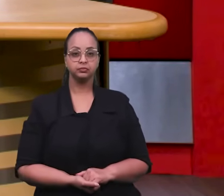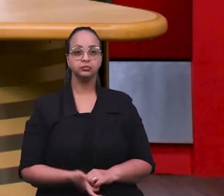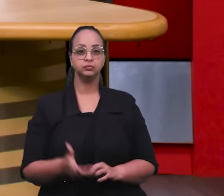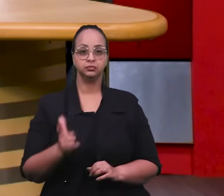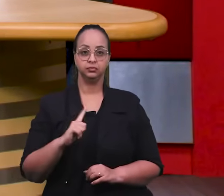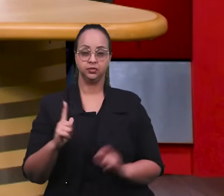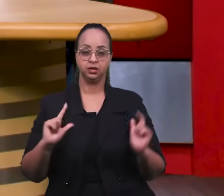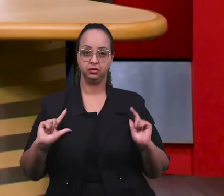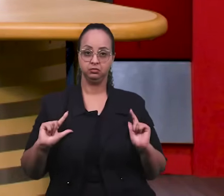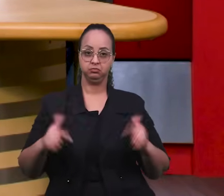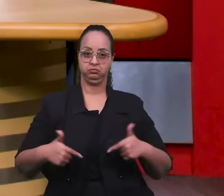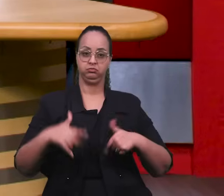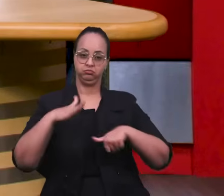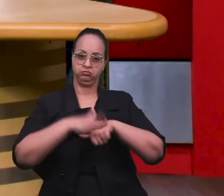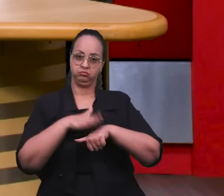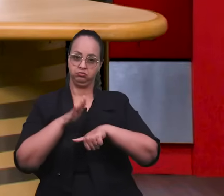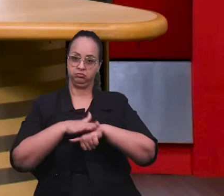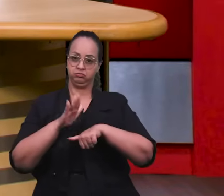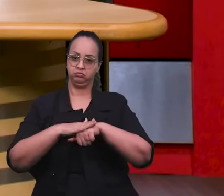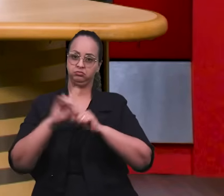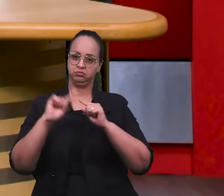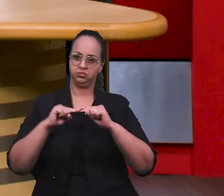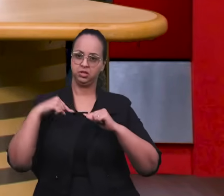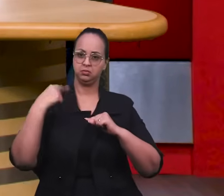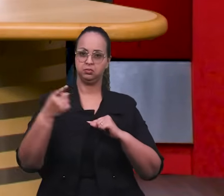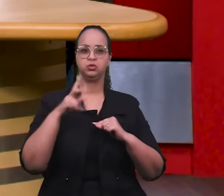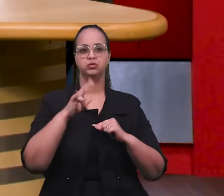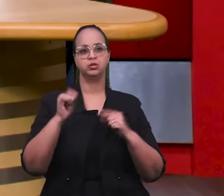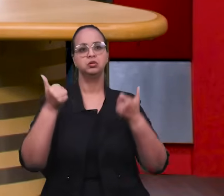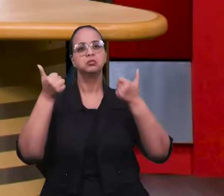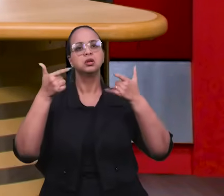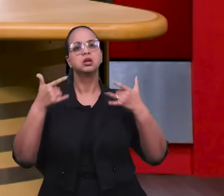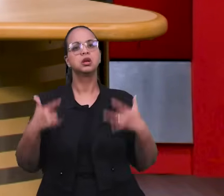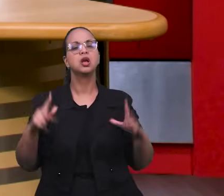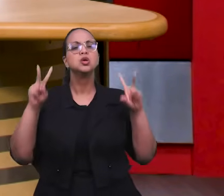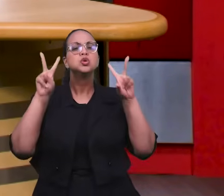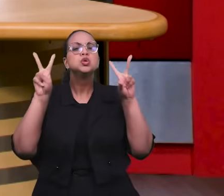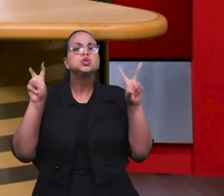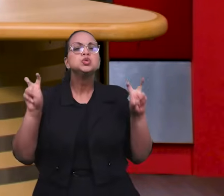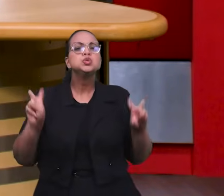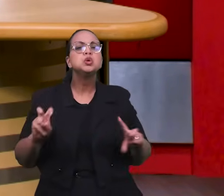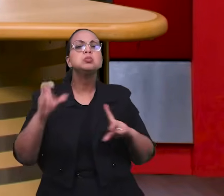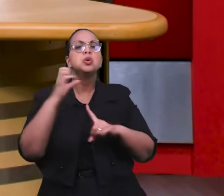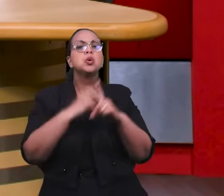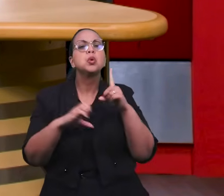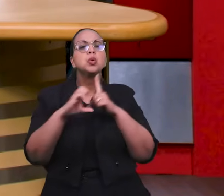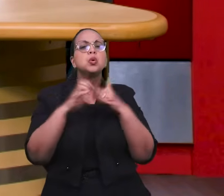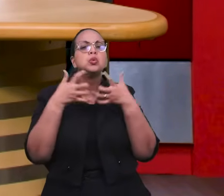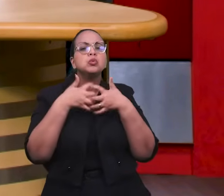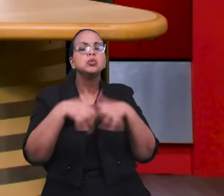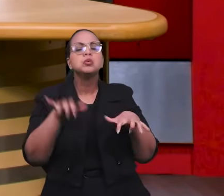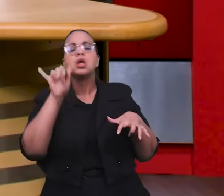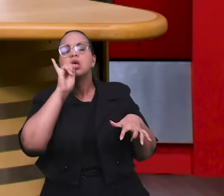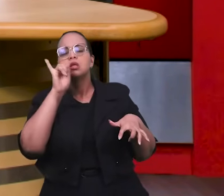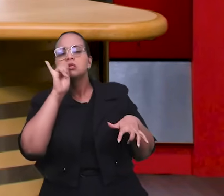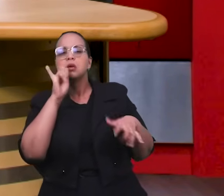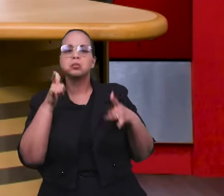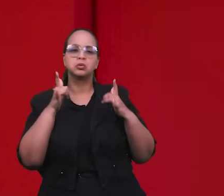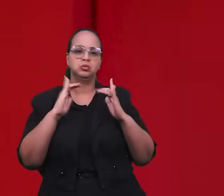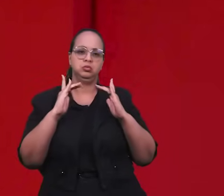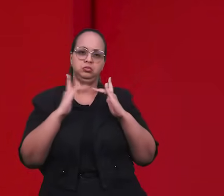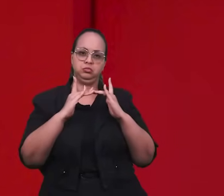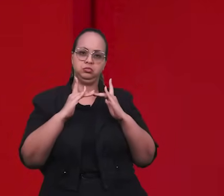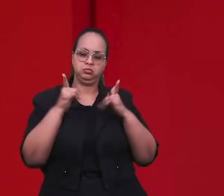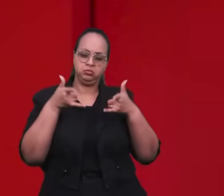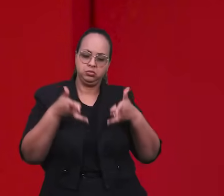né? Posteriormente, nós vamos, né, fazer um comentário também acerca dos cultos, do funcionamento do culto. É um culto fúnebre, né? Qual é